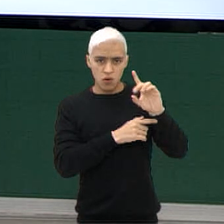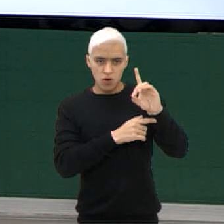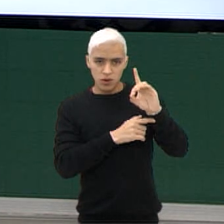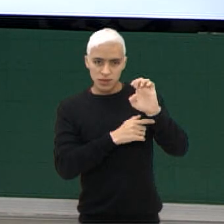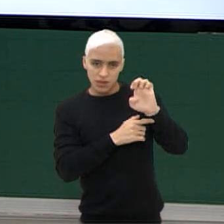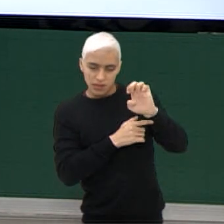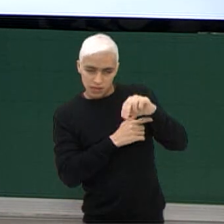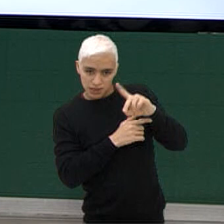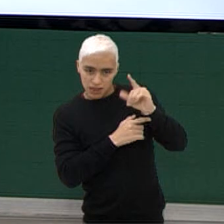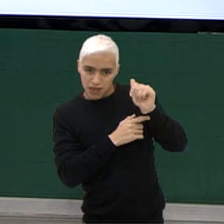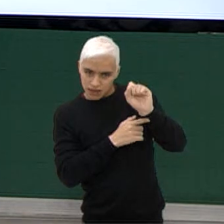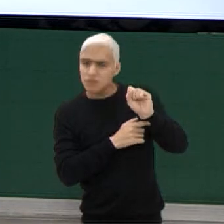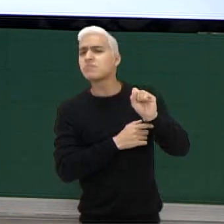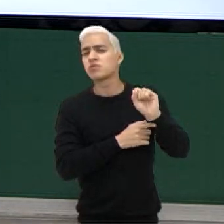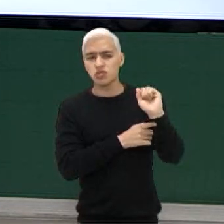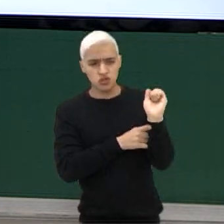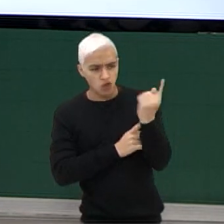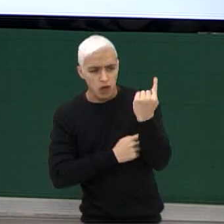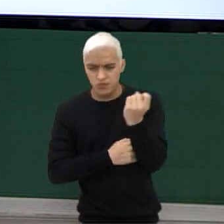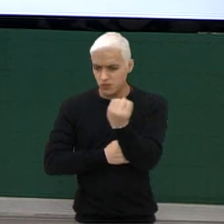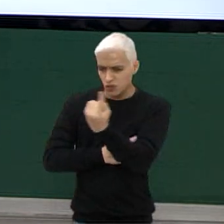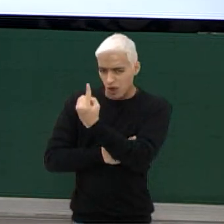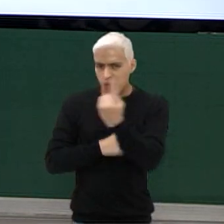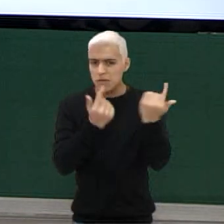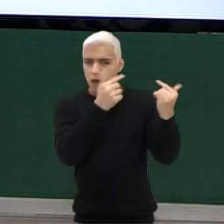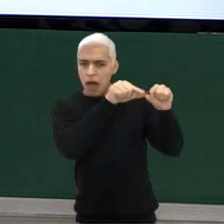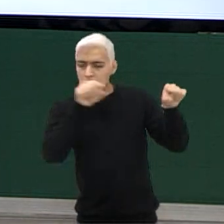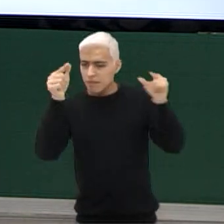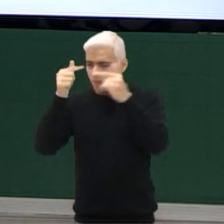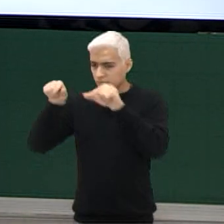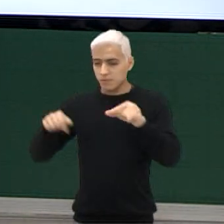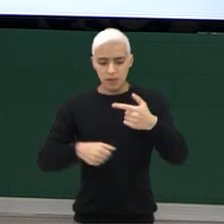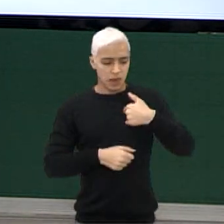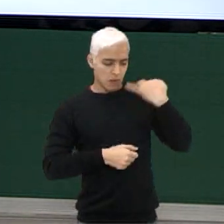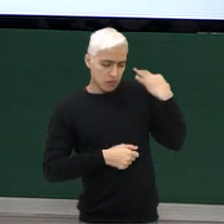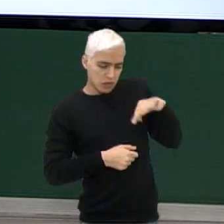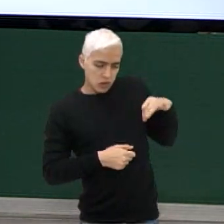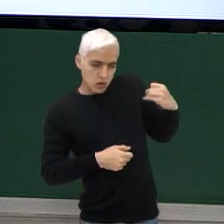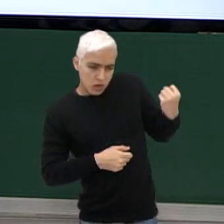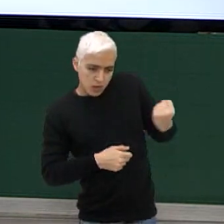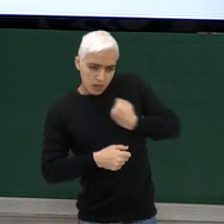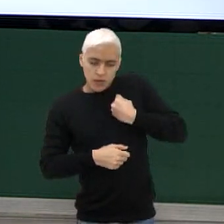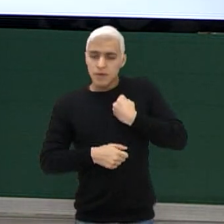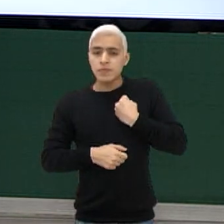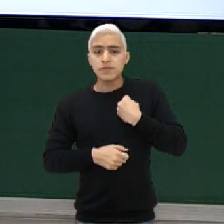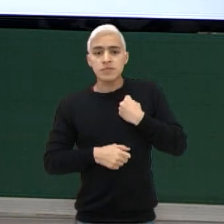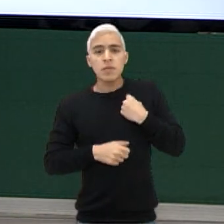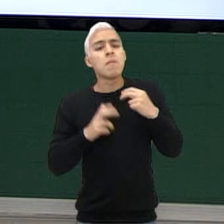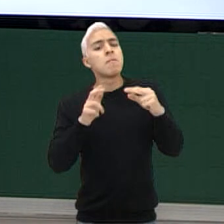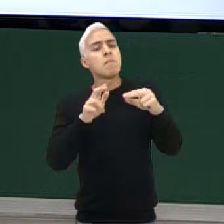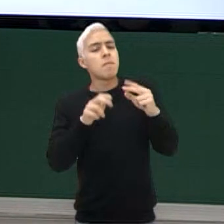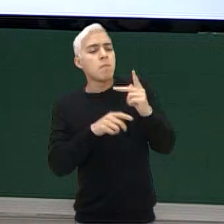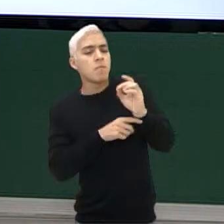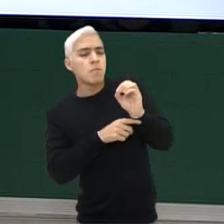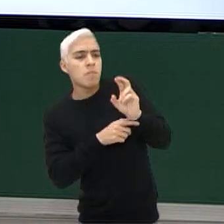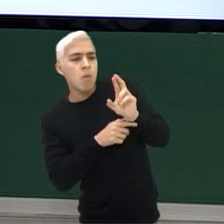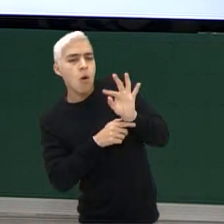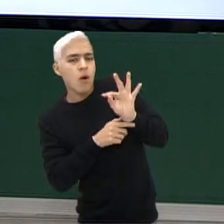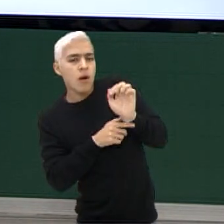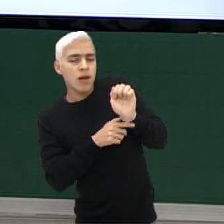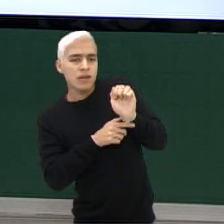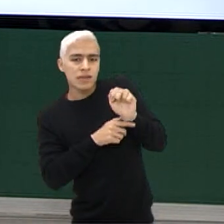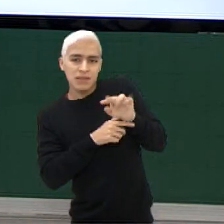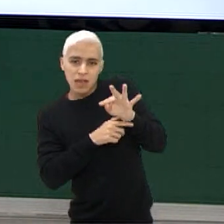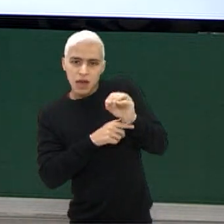bem sozinhas. Tá? Eu acertei os números, portanto, mereço o prêmio.